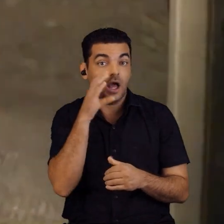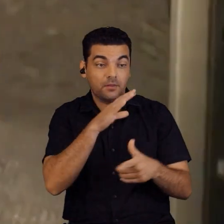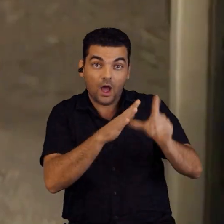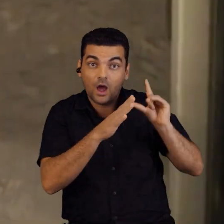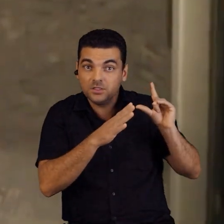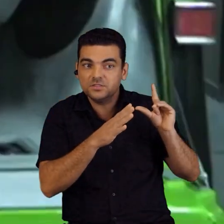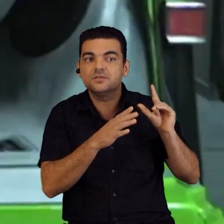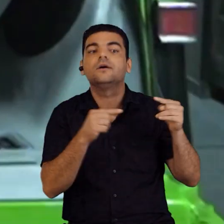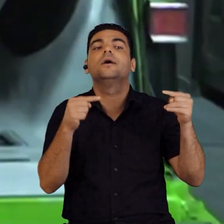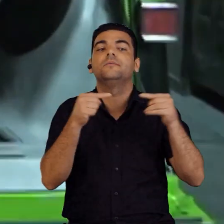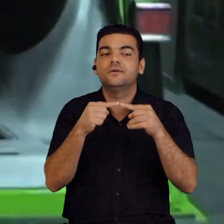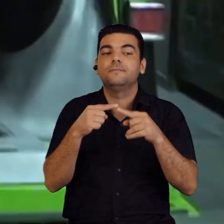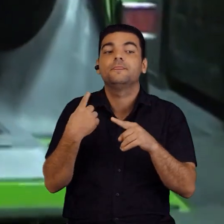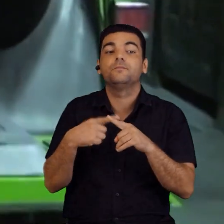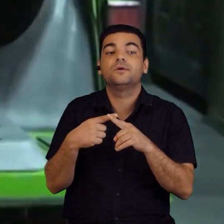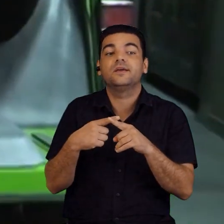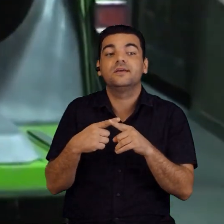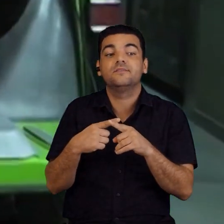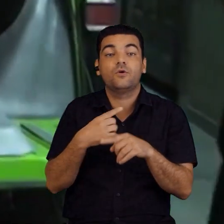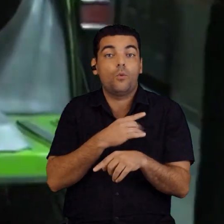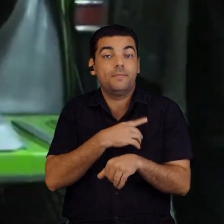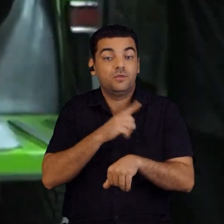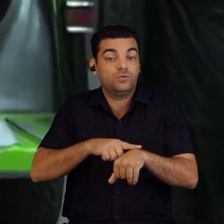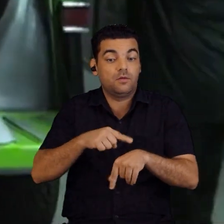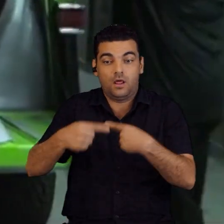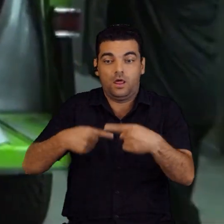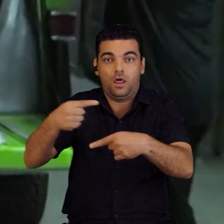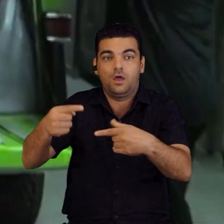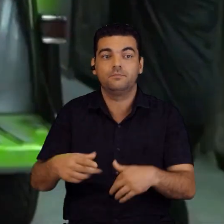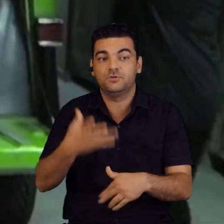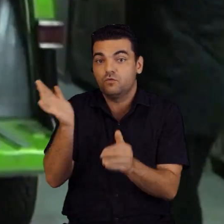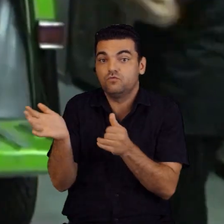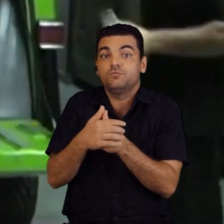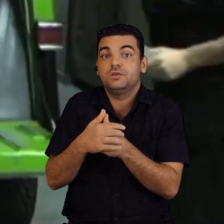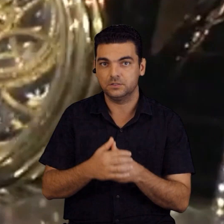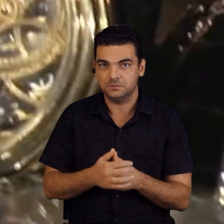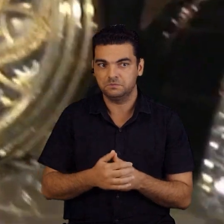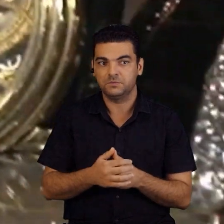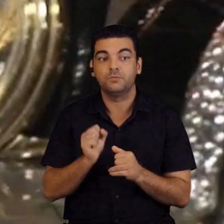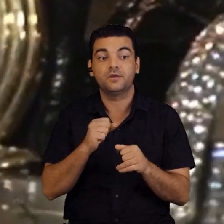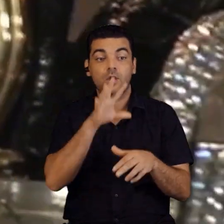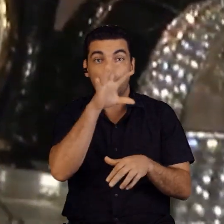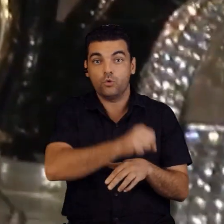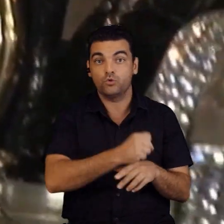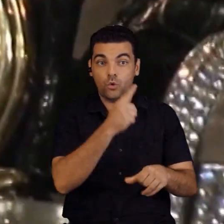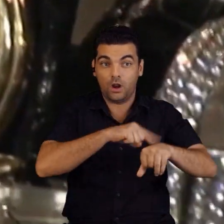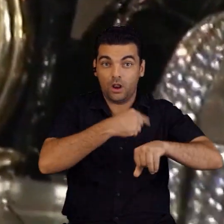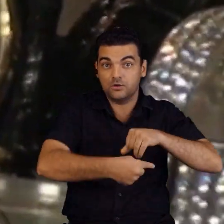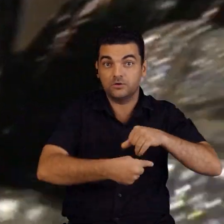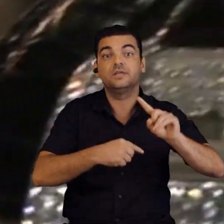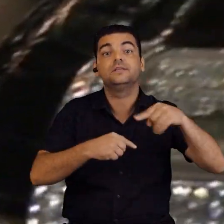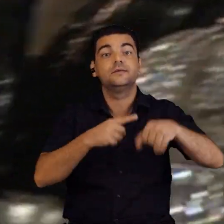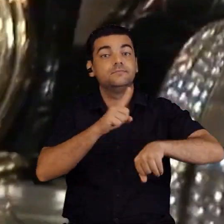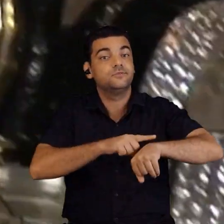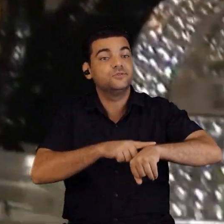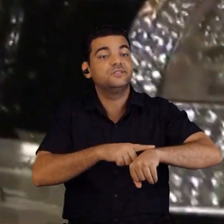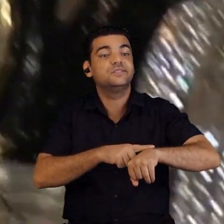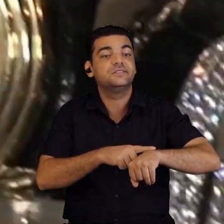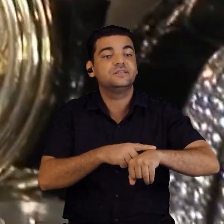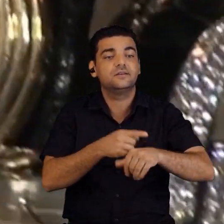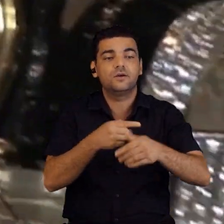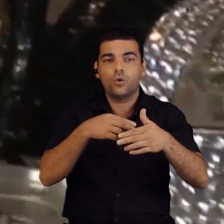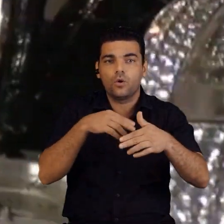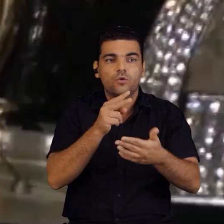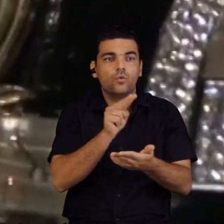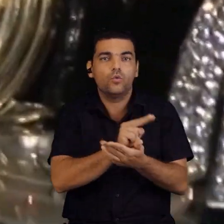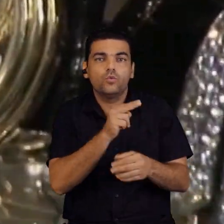alienação antecipada foi justificada em virtude do tempo decorrido, desde a apreensão dos relógios e de sua